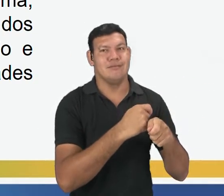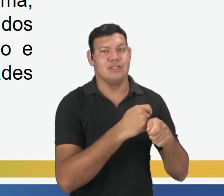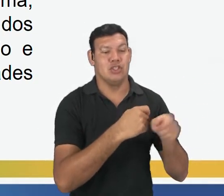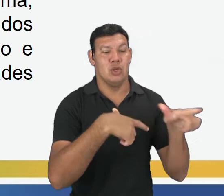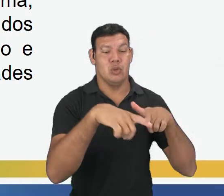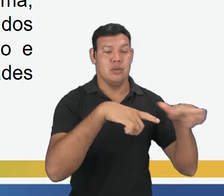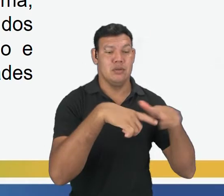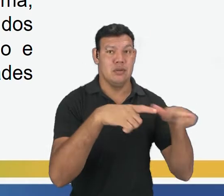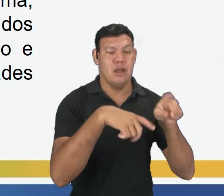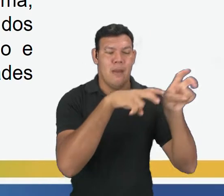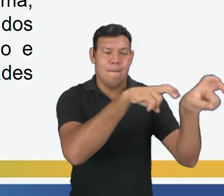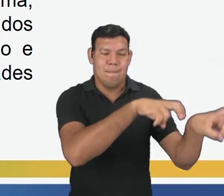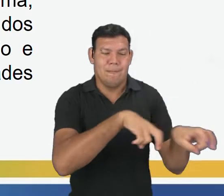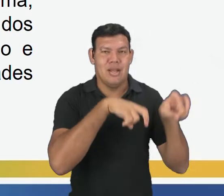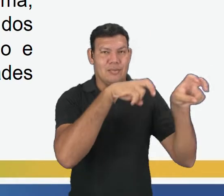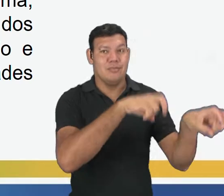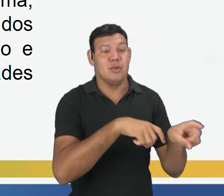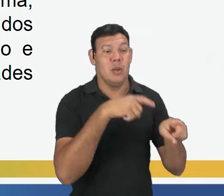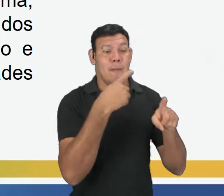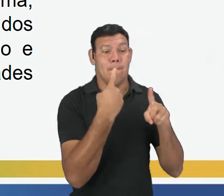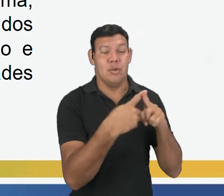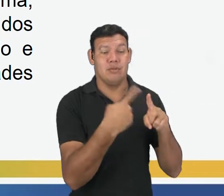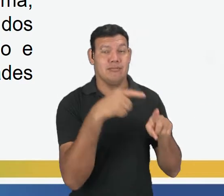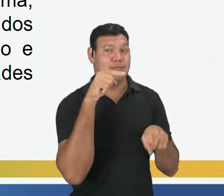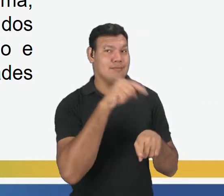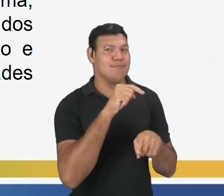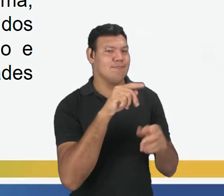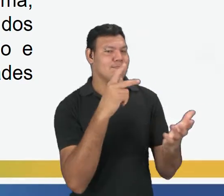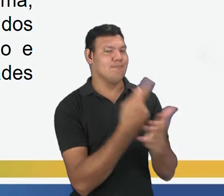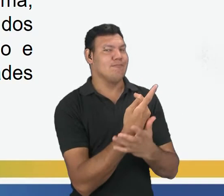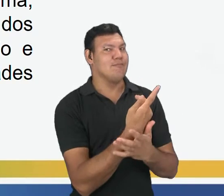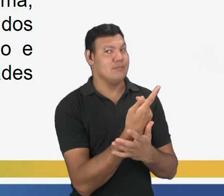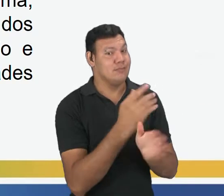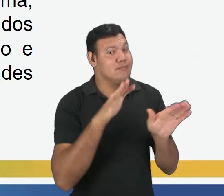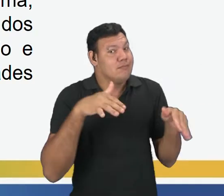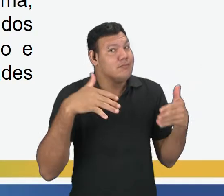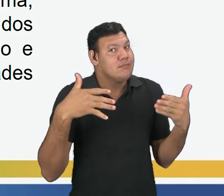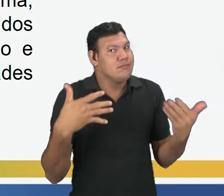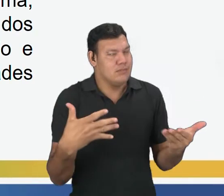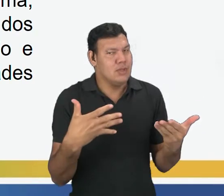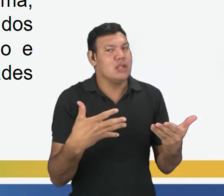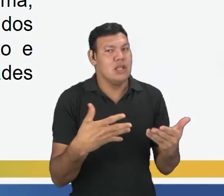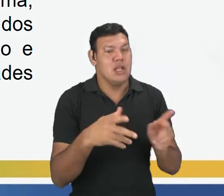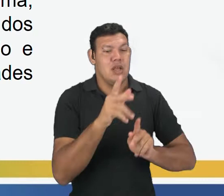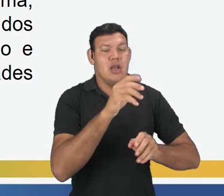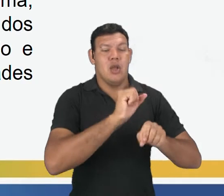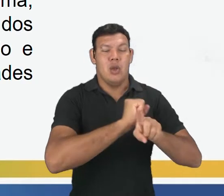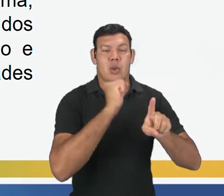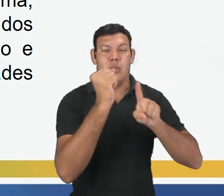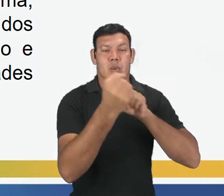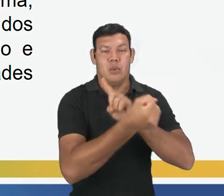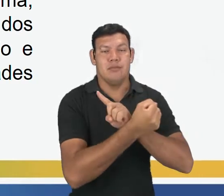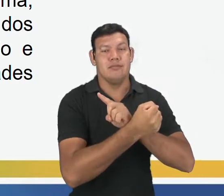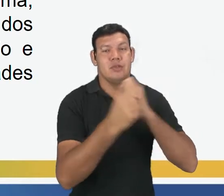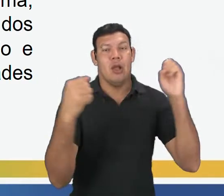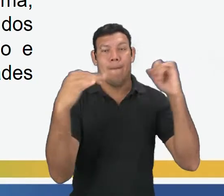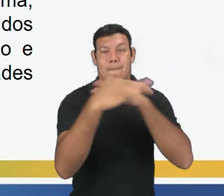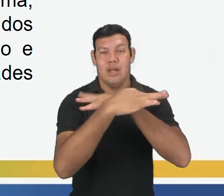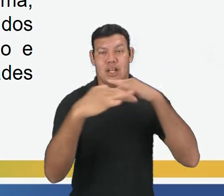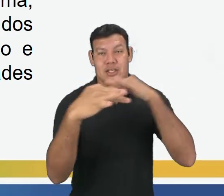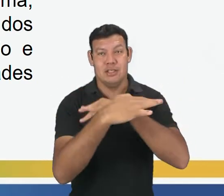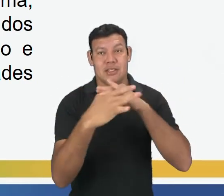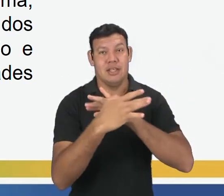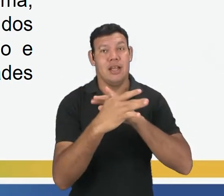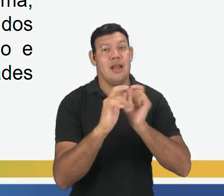as agrícolas, pois é no campo que elas acontecem. Dessa forma, quando a sociedade se urbaniza, a maior parte